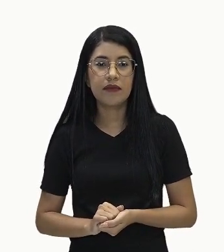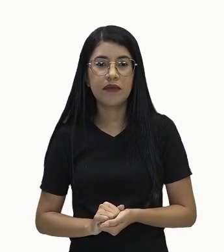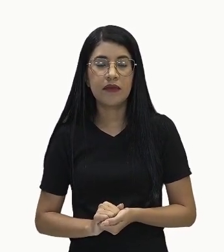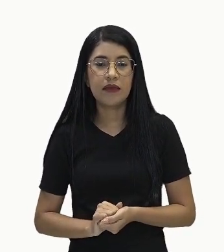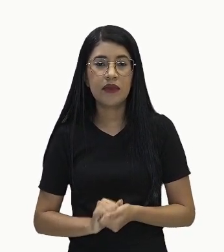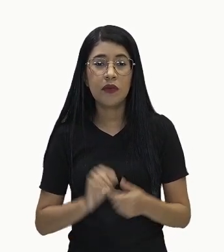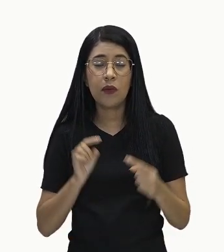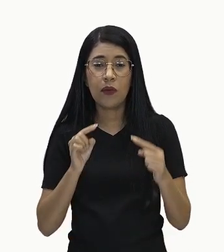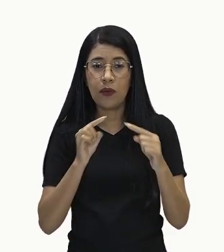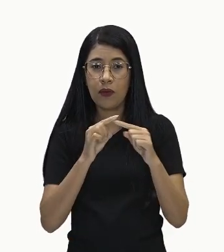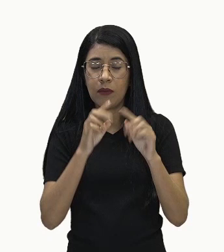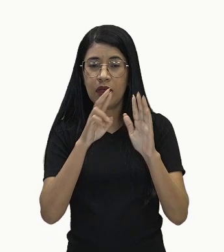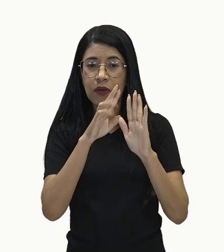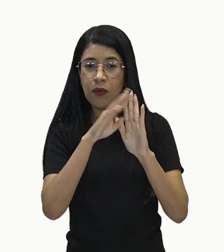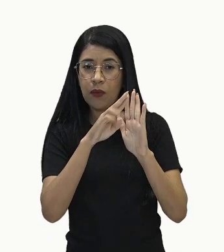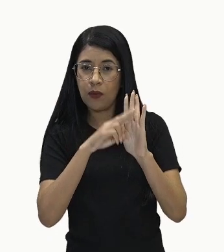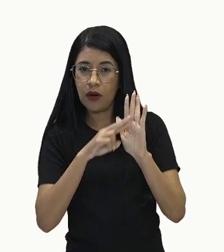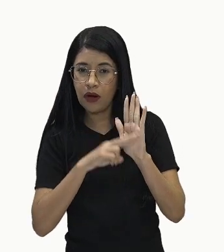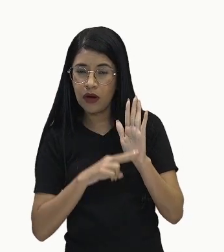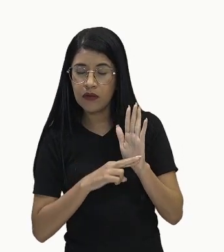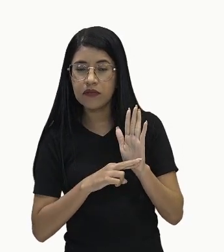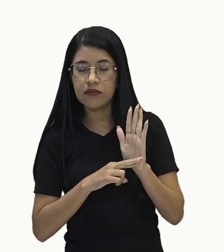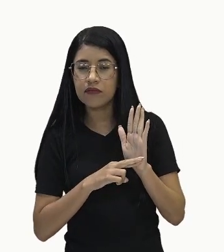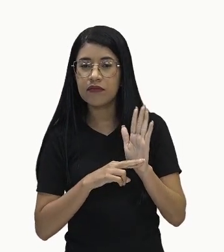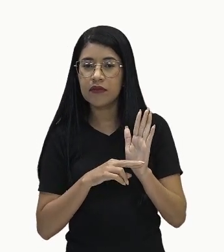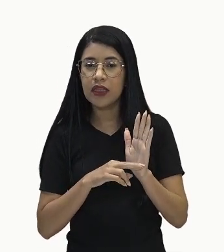início do torneio. Beleza.